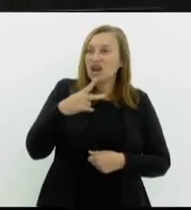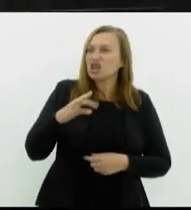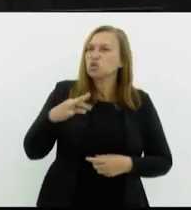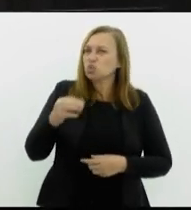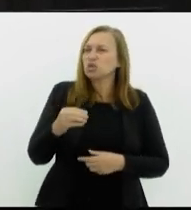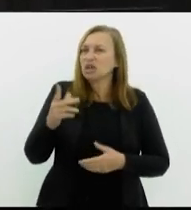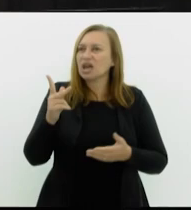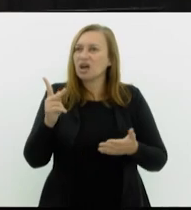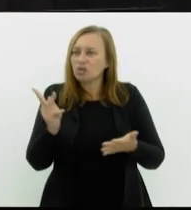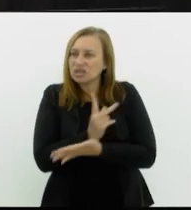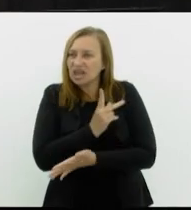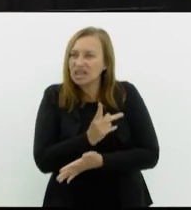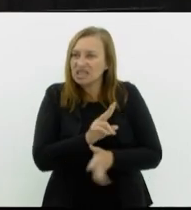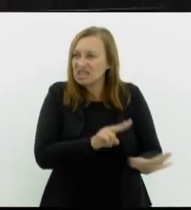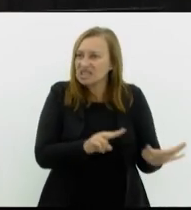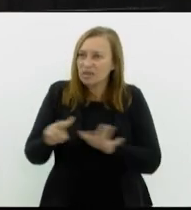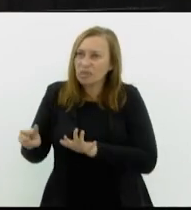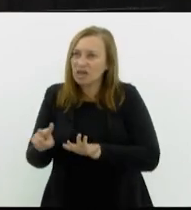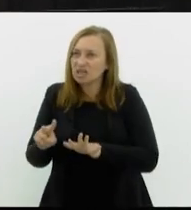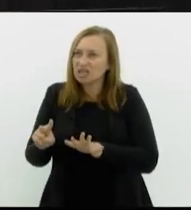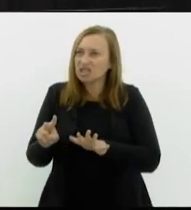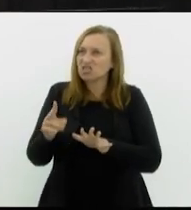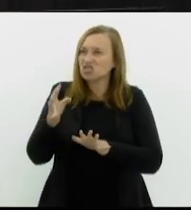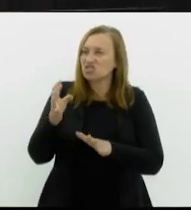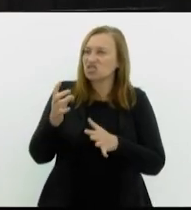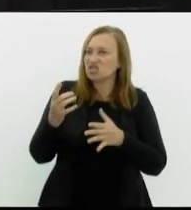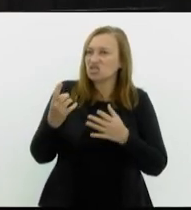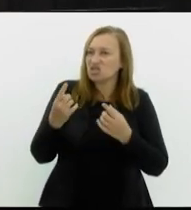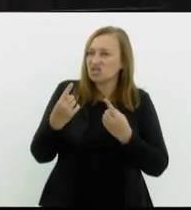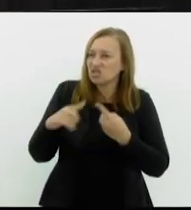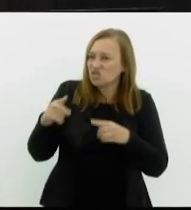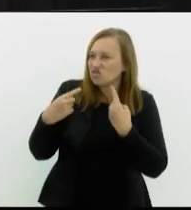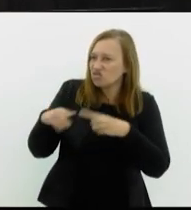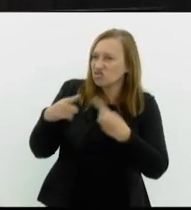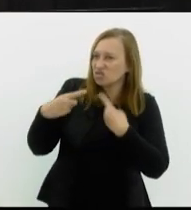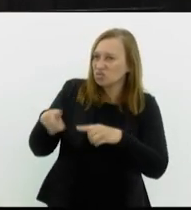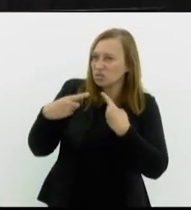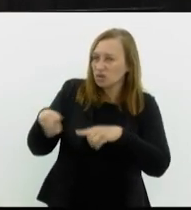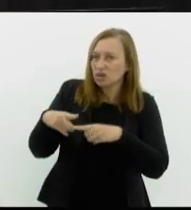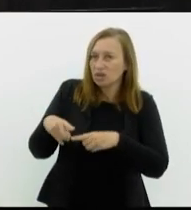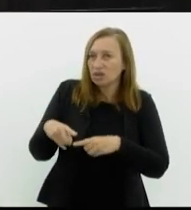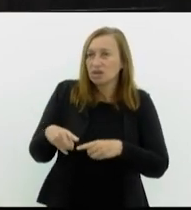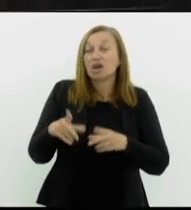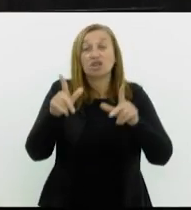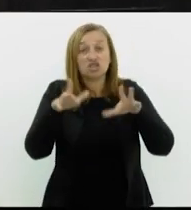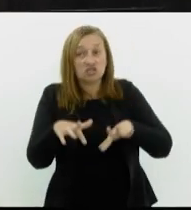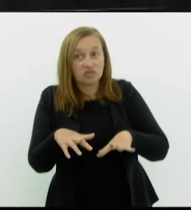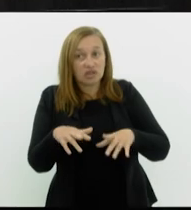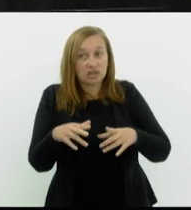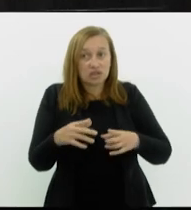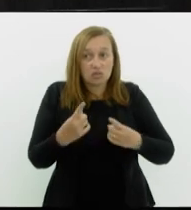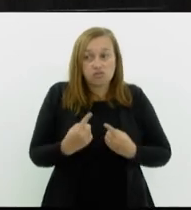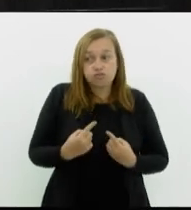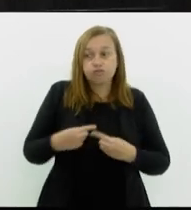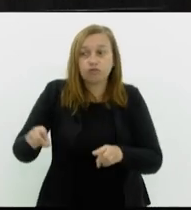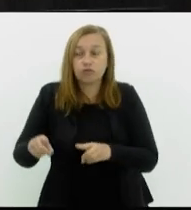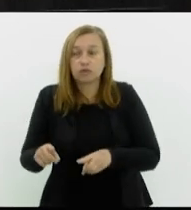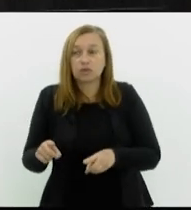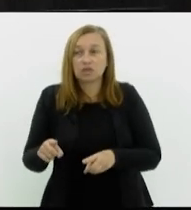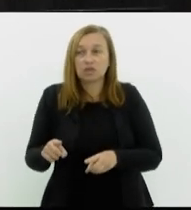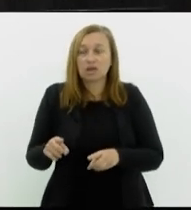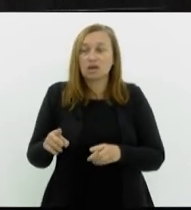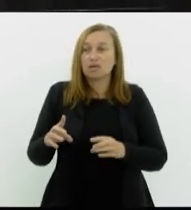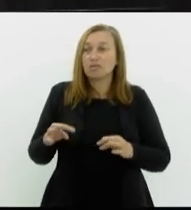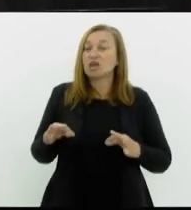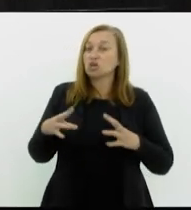toda semana em termos de ameaça, de intimidação, porque há uma diferença entre ameaça e intimidação. Para a gente é tudo